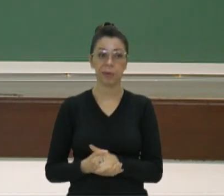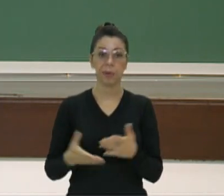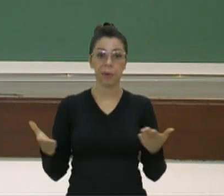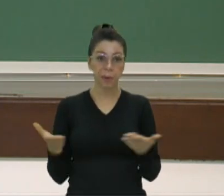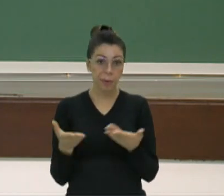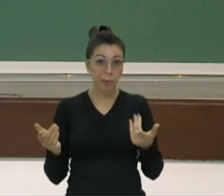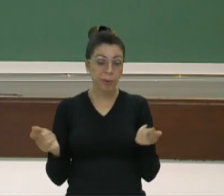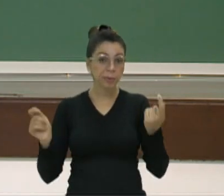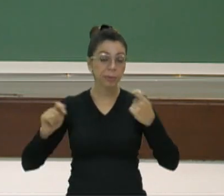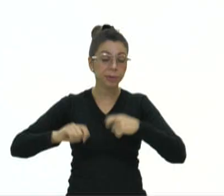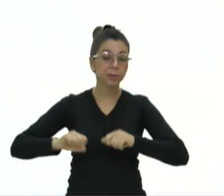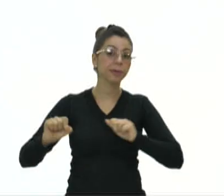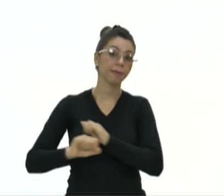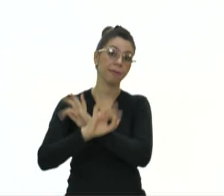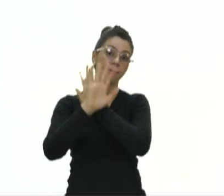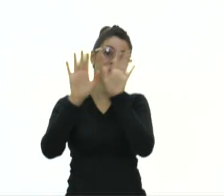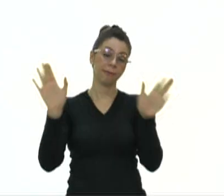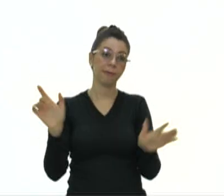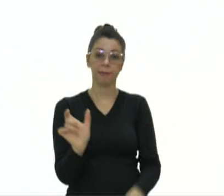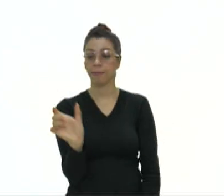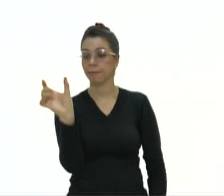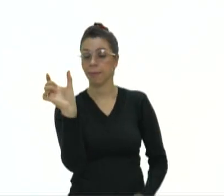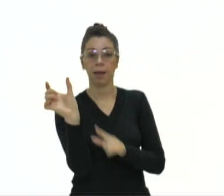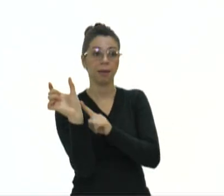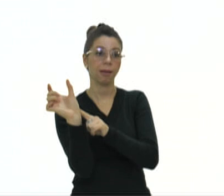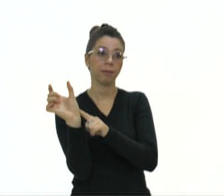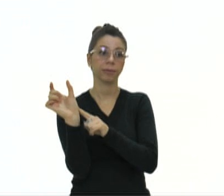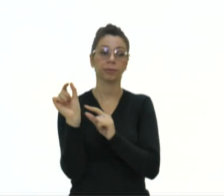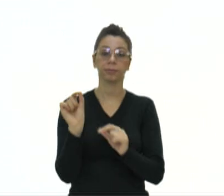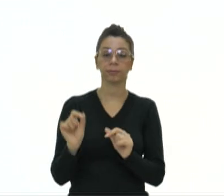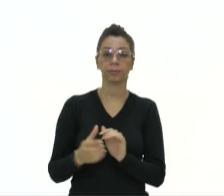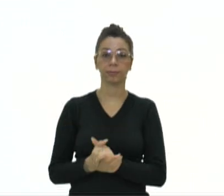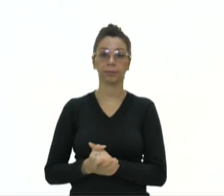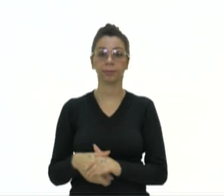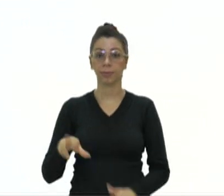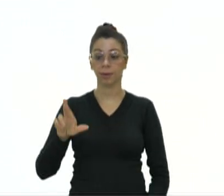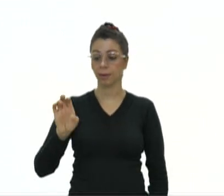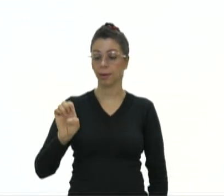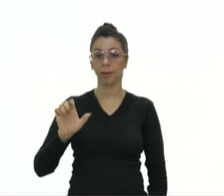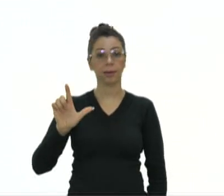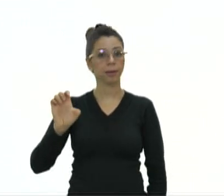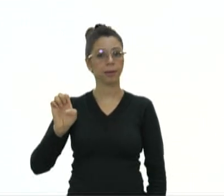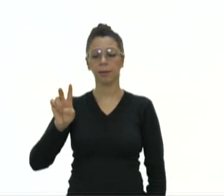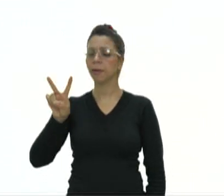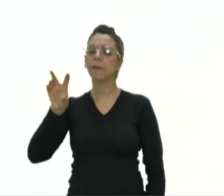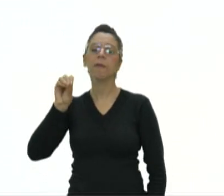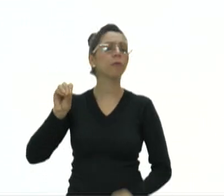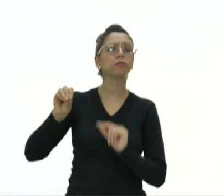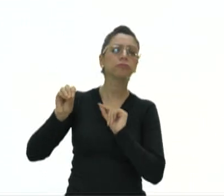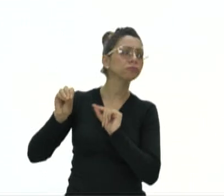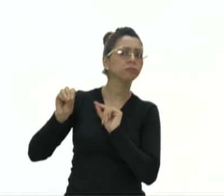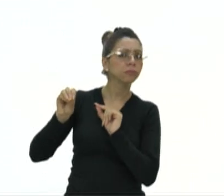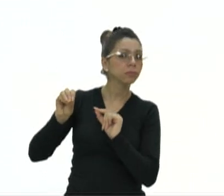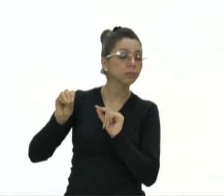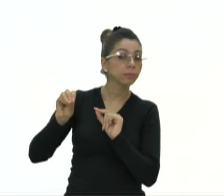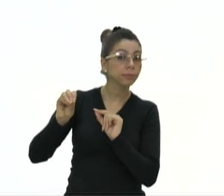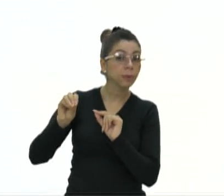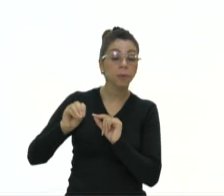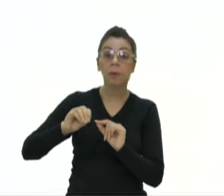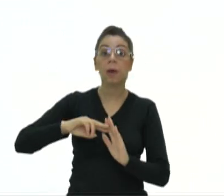fechar, a gente deve esclarecer uma palavrinha hiper básica, que é a noção de relevo. O que é relevo? São todas